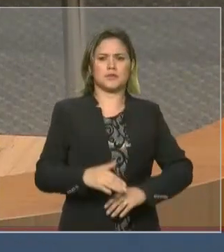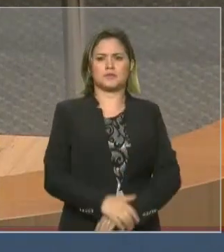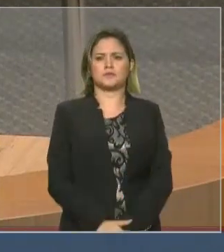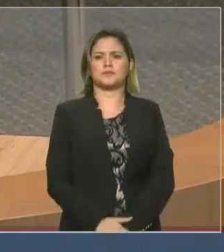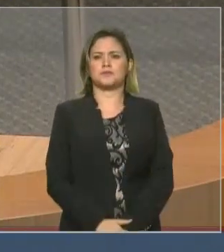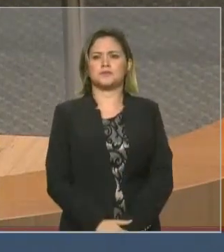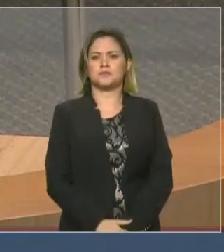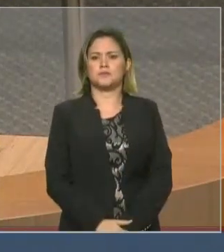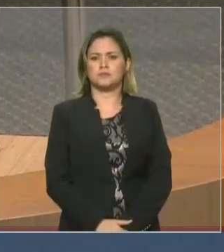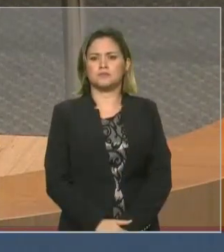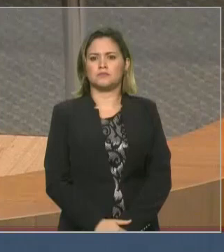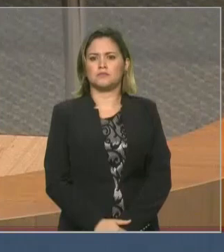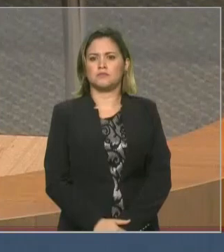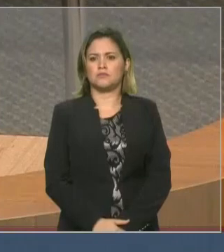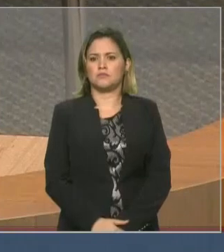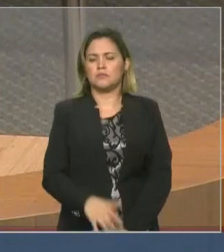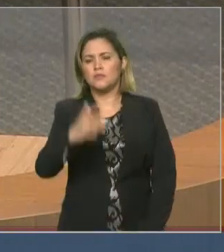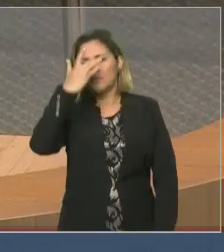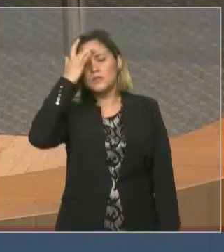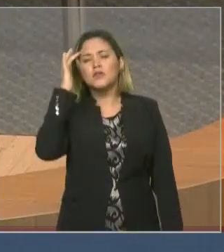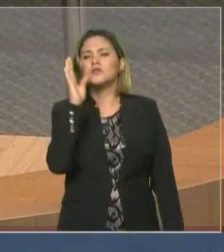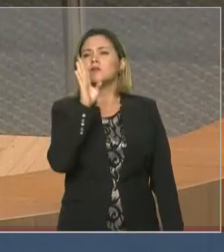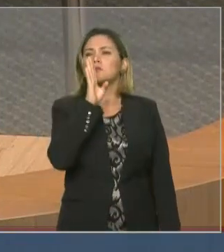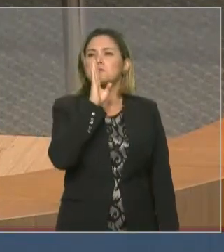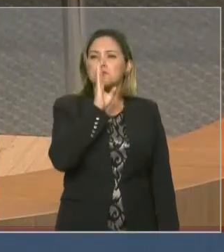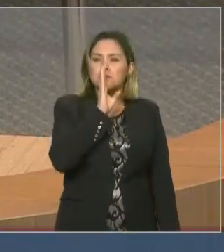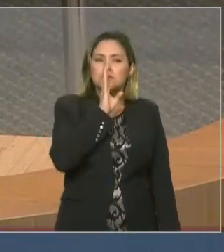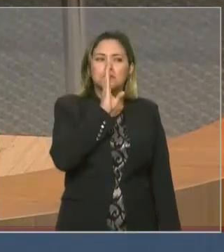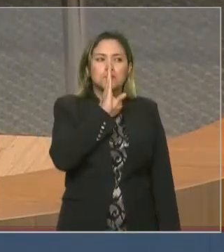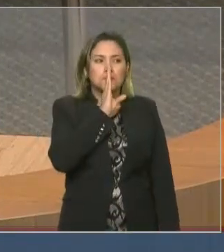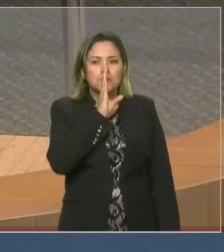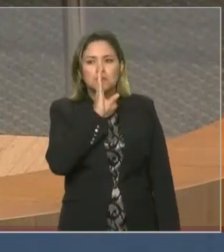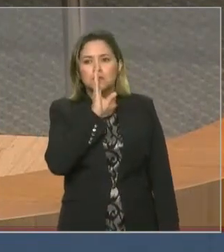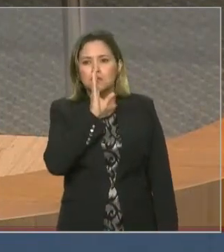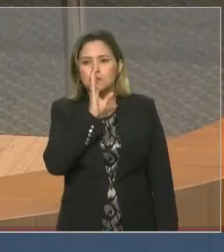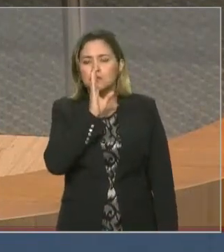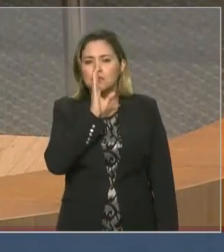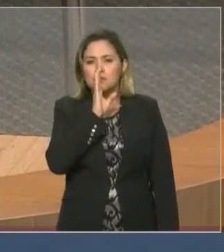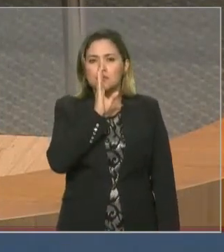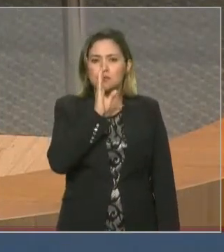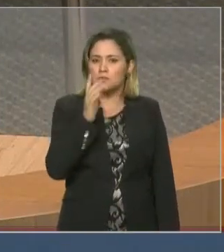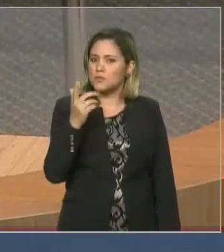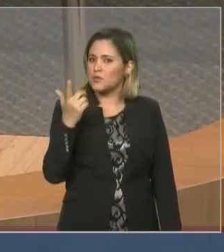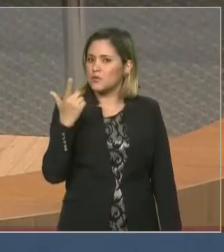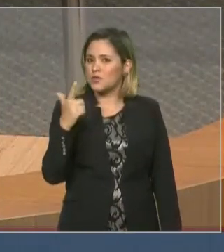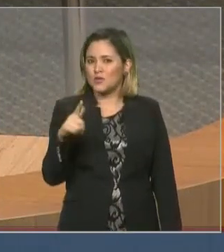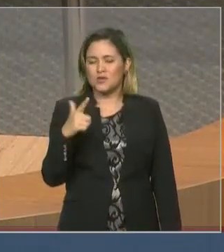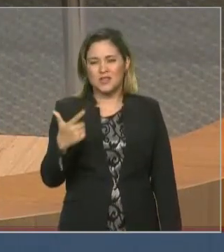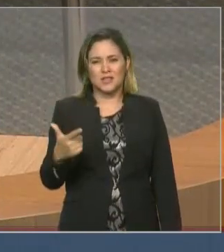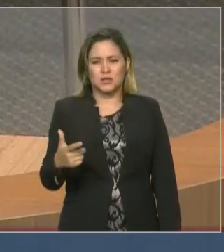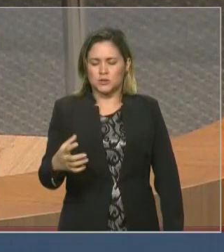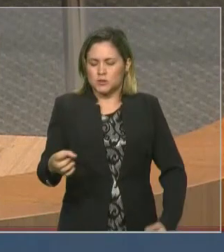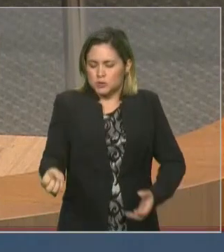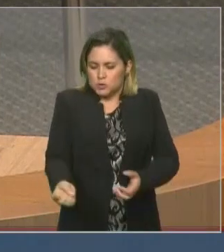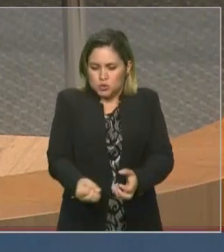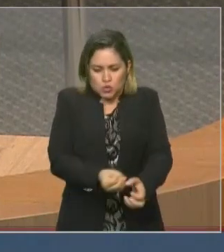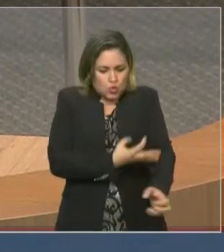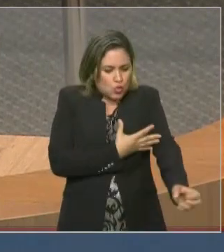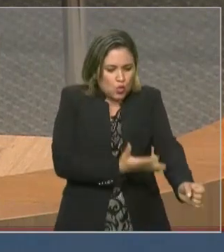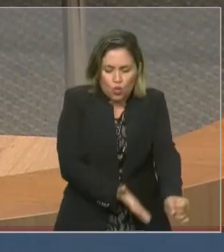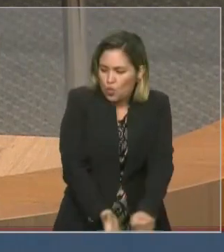todo mundo nos ouvindo e nos vendo, não vê aquela explosão, aquela